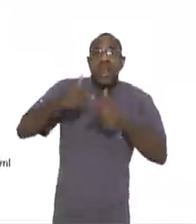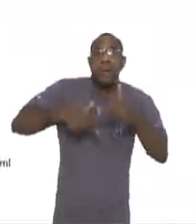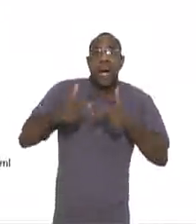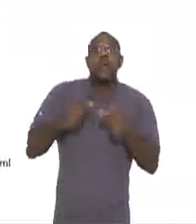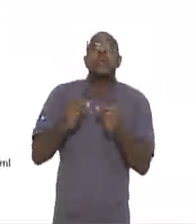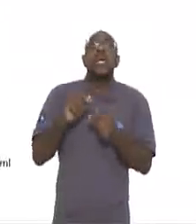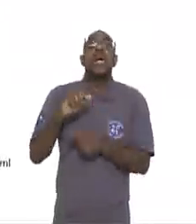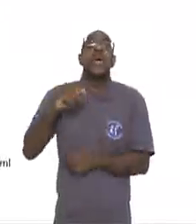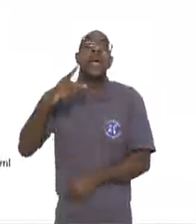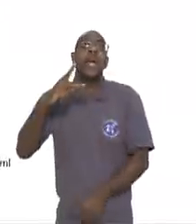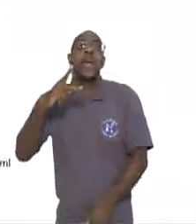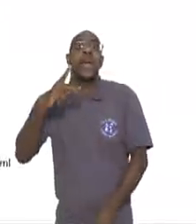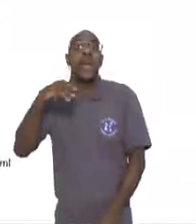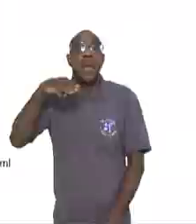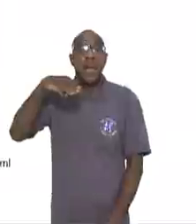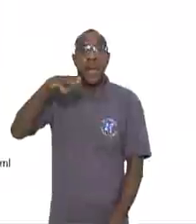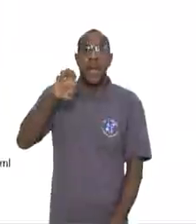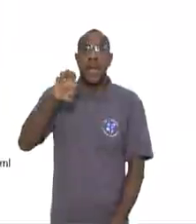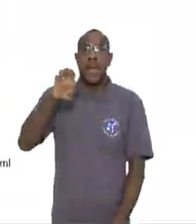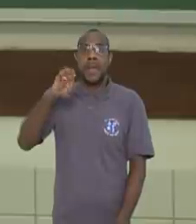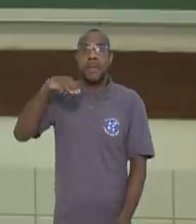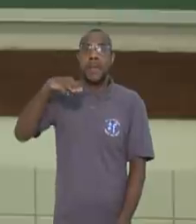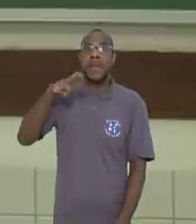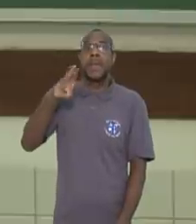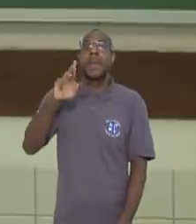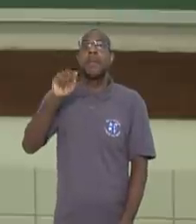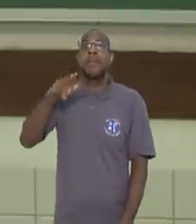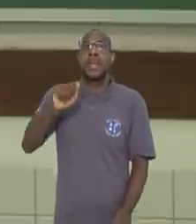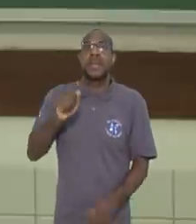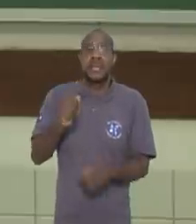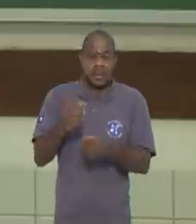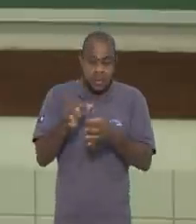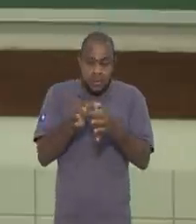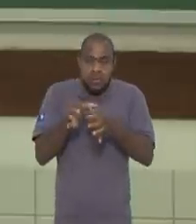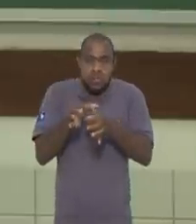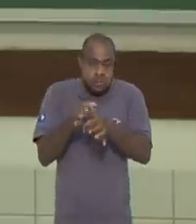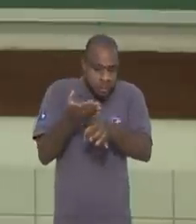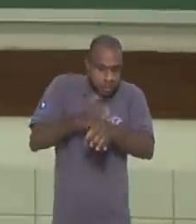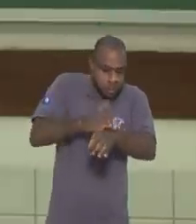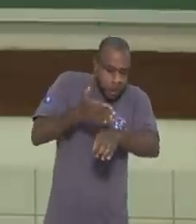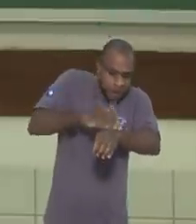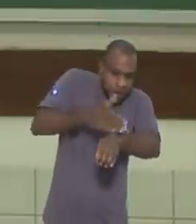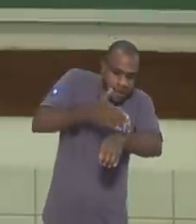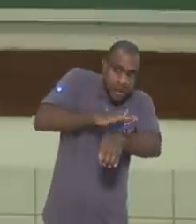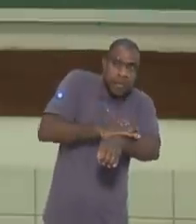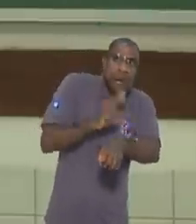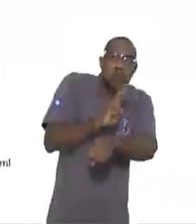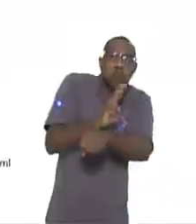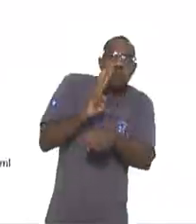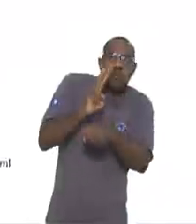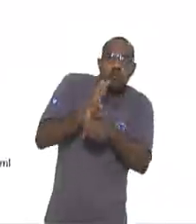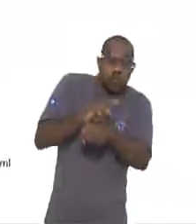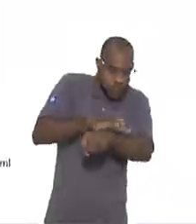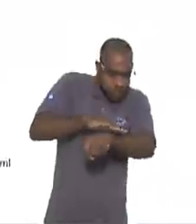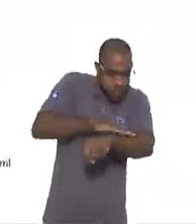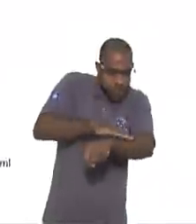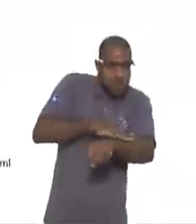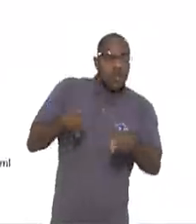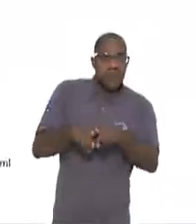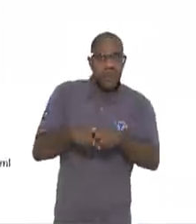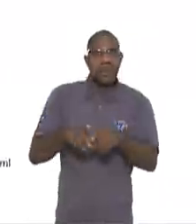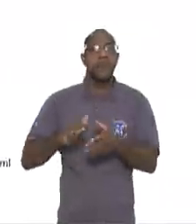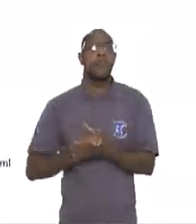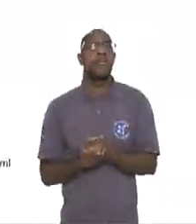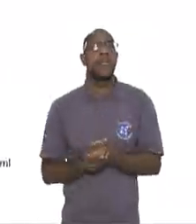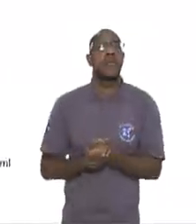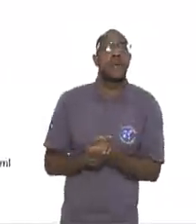derivadas da celulose bacteriana, que também está sendo utilizado para tratamento de queimadura. E aqui ainda, brasileiros criam pele artificial com a mistura